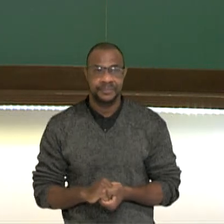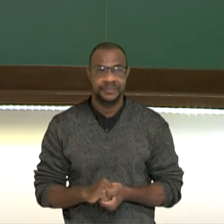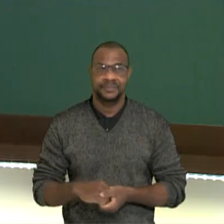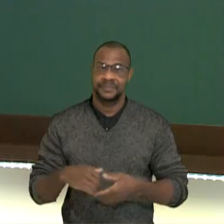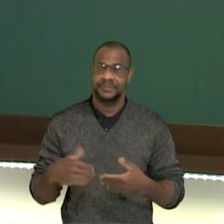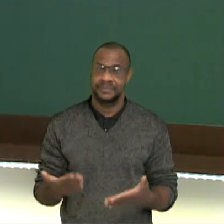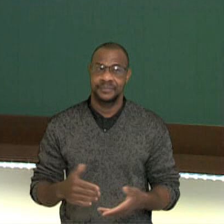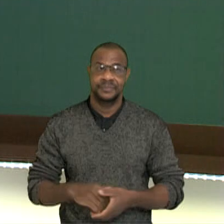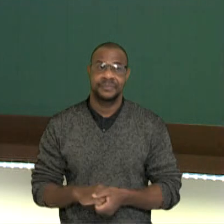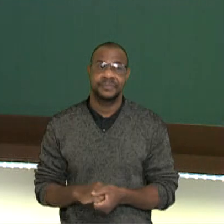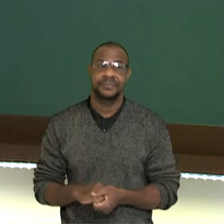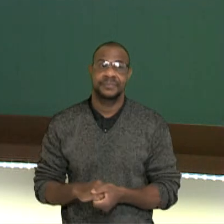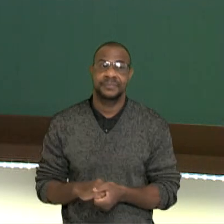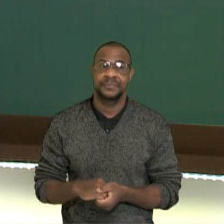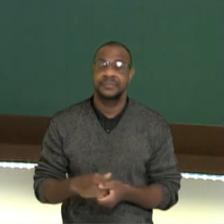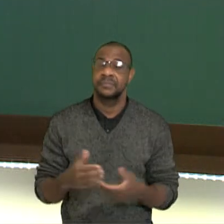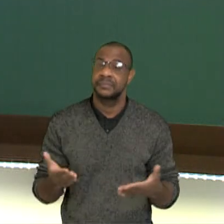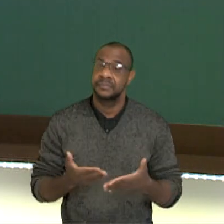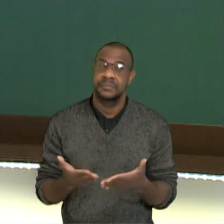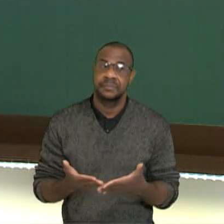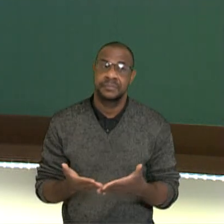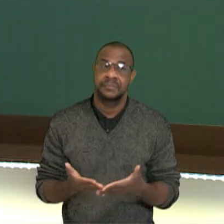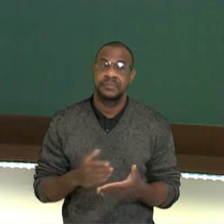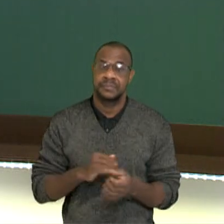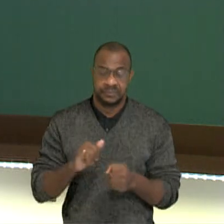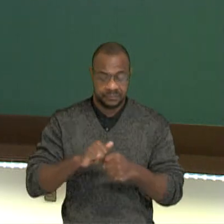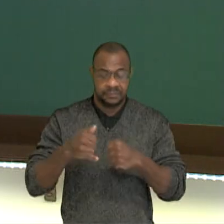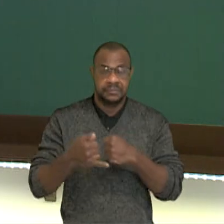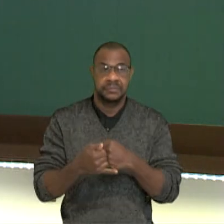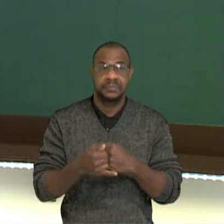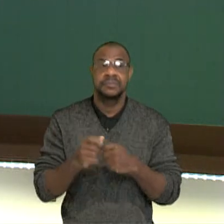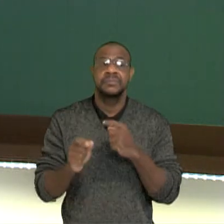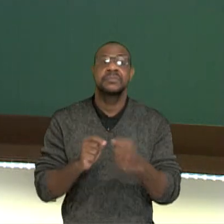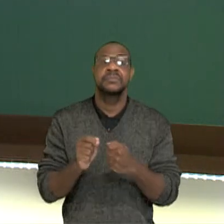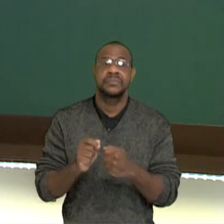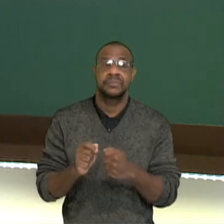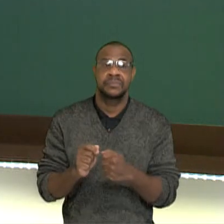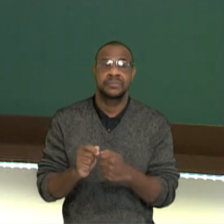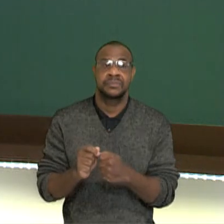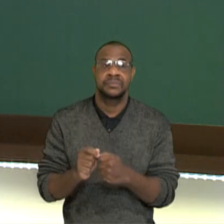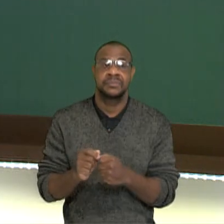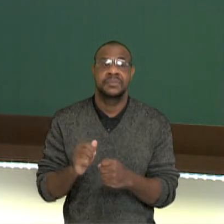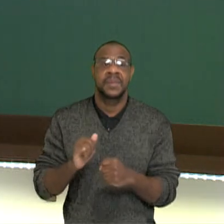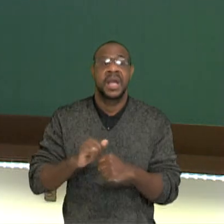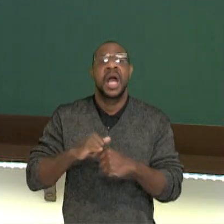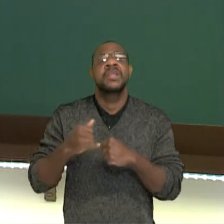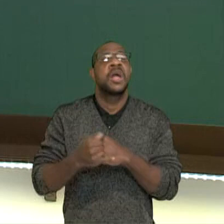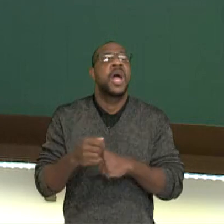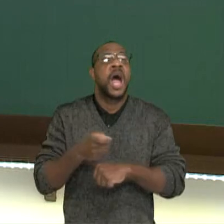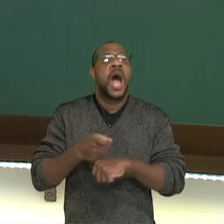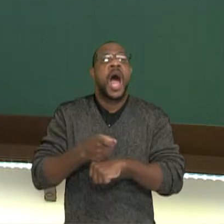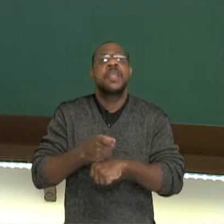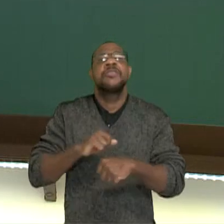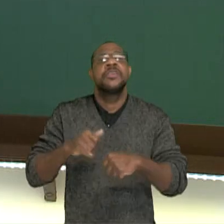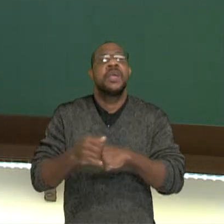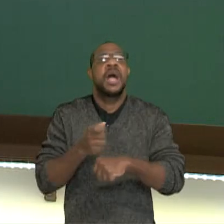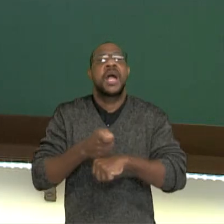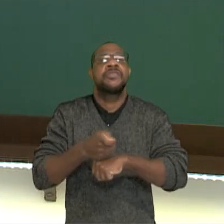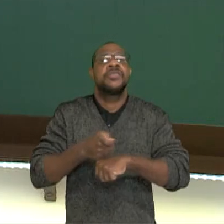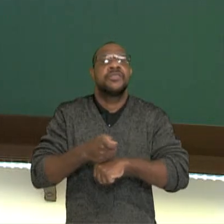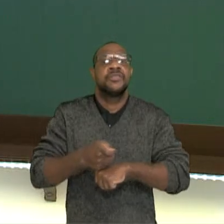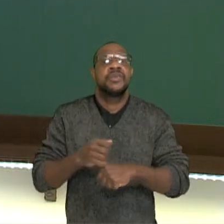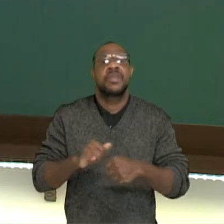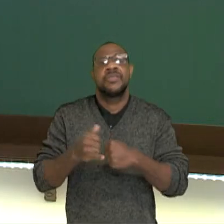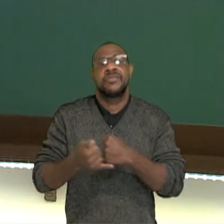nosso caso, nós vamos trabalhar com os adjetivos possessivos. O que são os adjetivos possessivos?